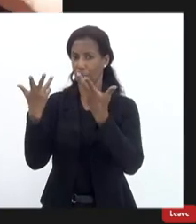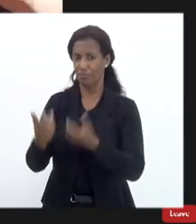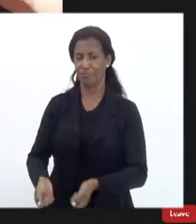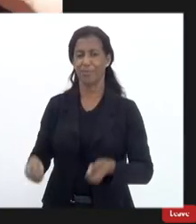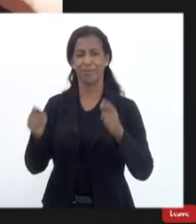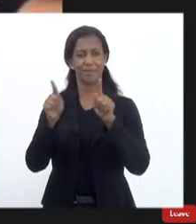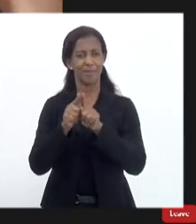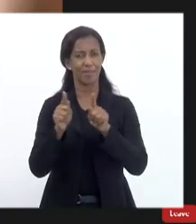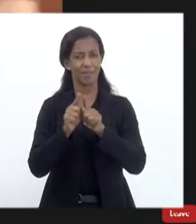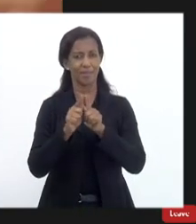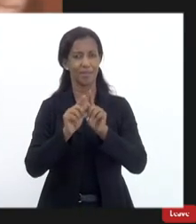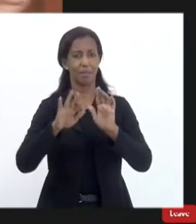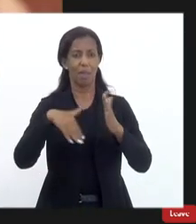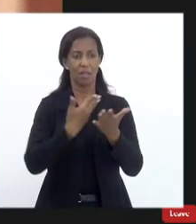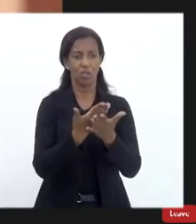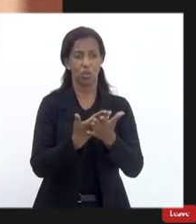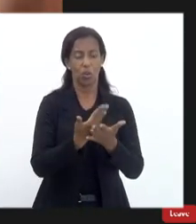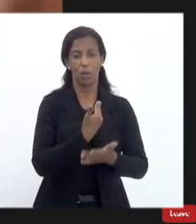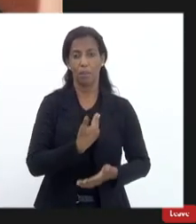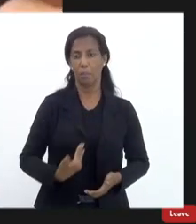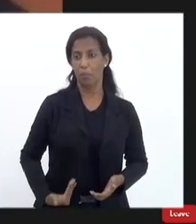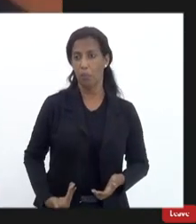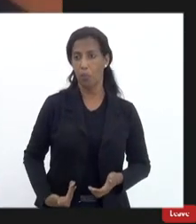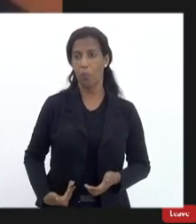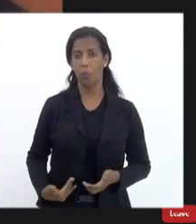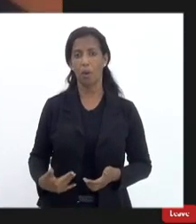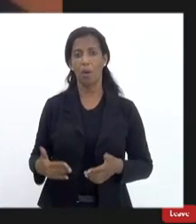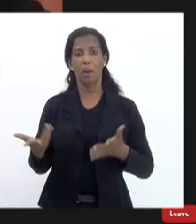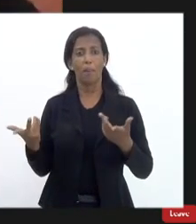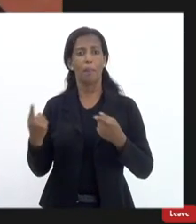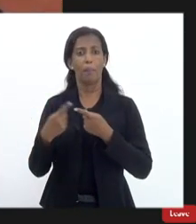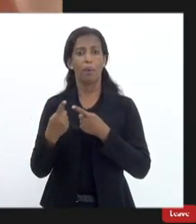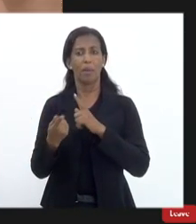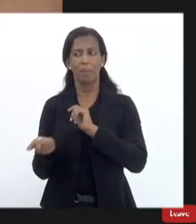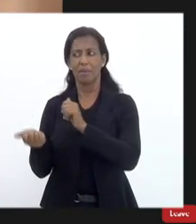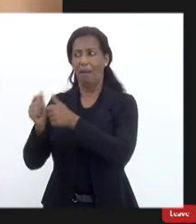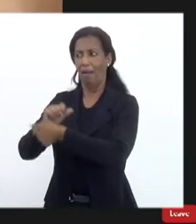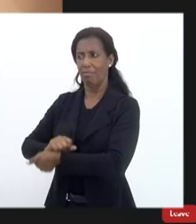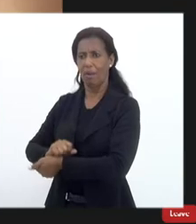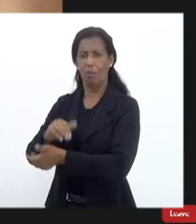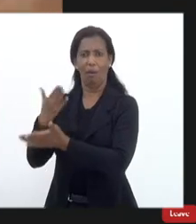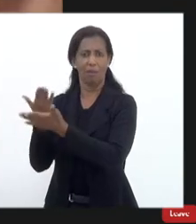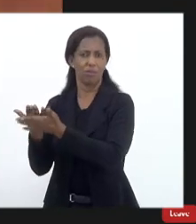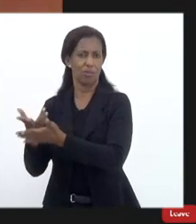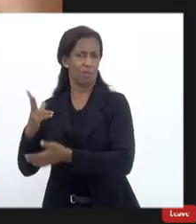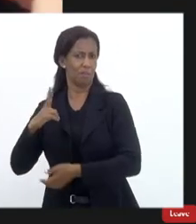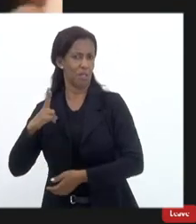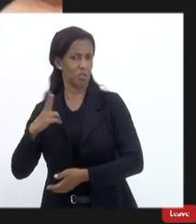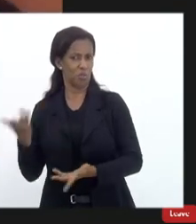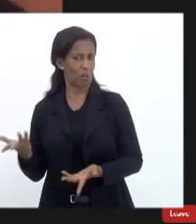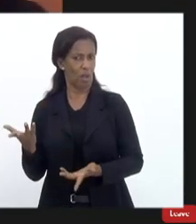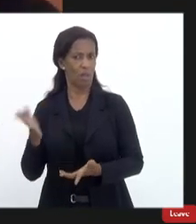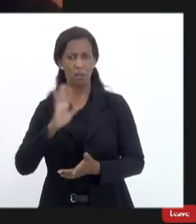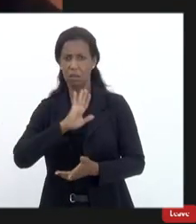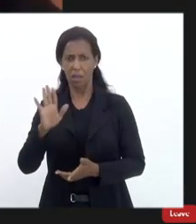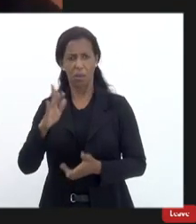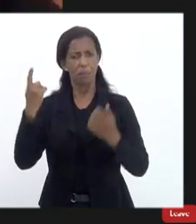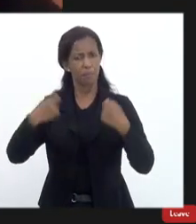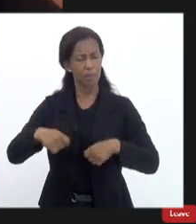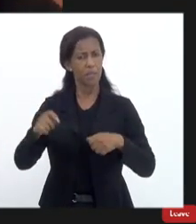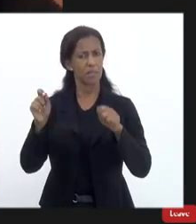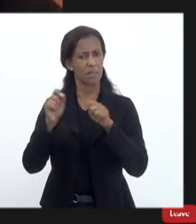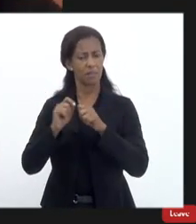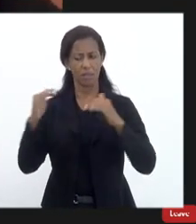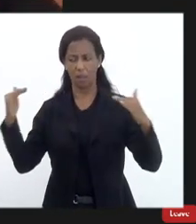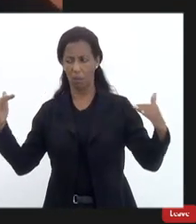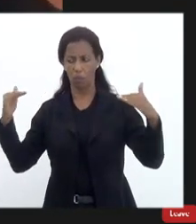guarda, né, para as escolas públicas para se adequar às escolas privadas. Pelo contrário, nós temos que fazer com que as escolas privadas